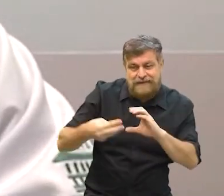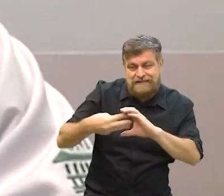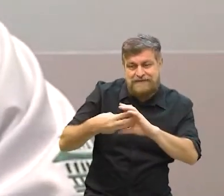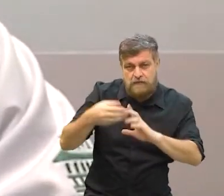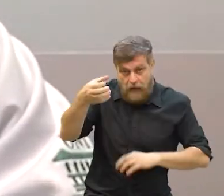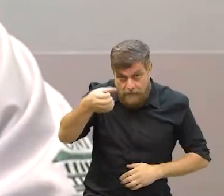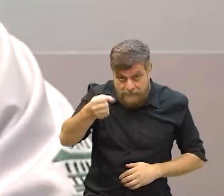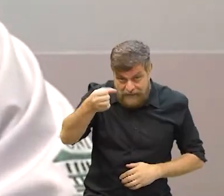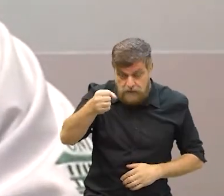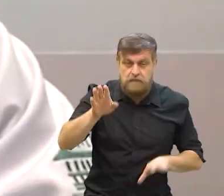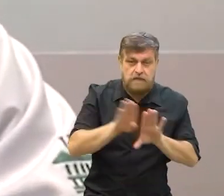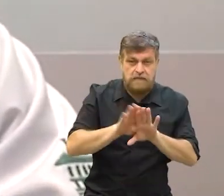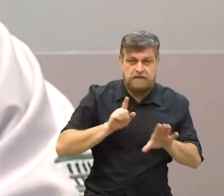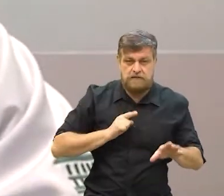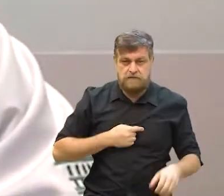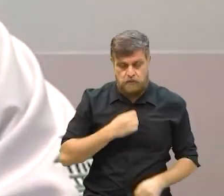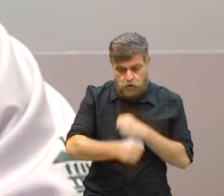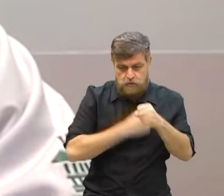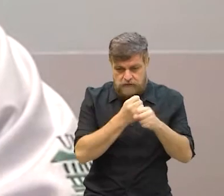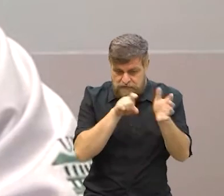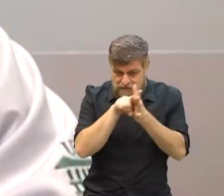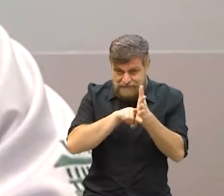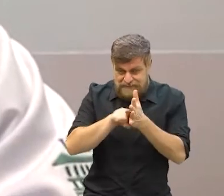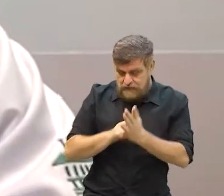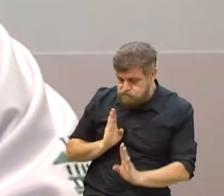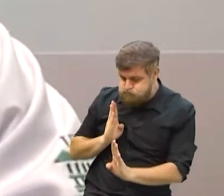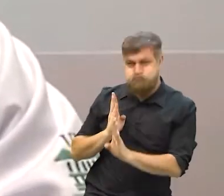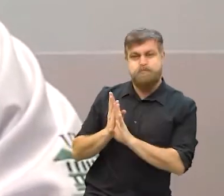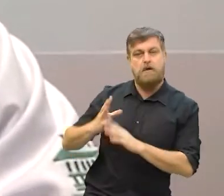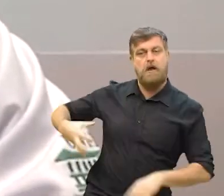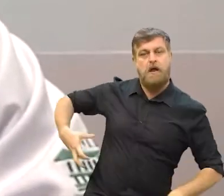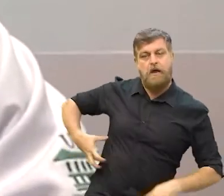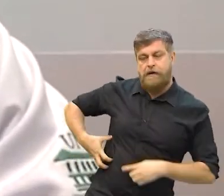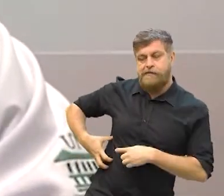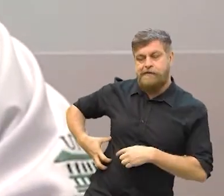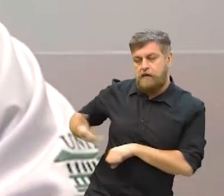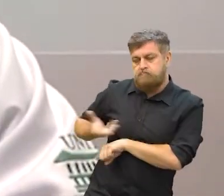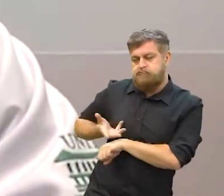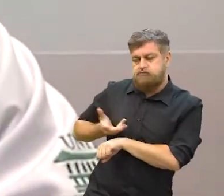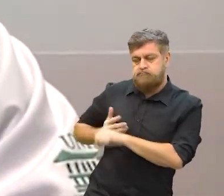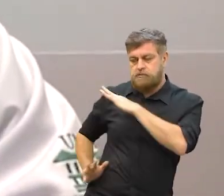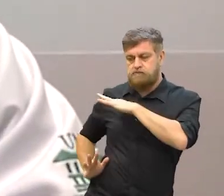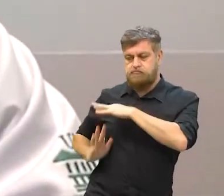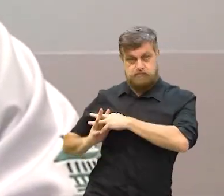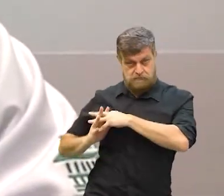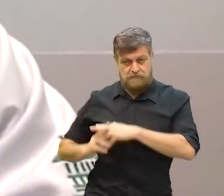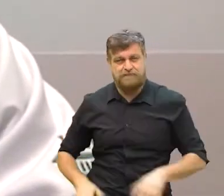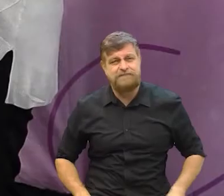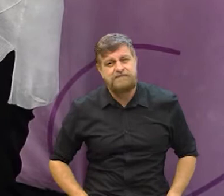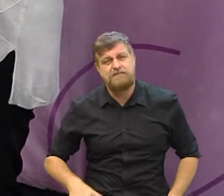pessoa fizer o check-up dela anual com esse exame, a gente já consegue diagnosticar a insuficiência renal, o início de uma insuficiência